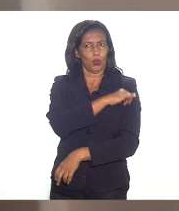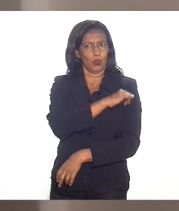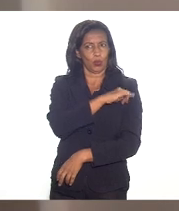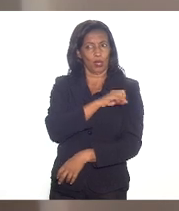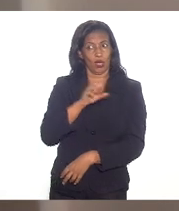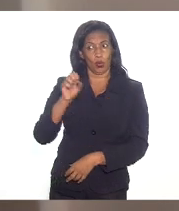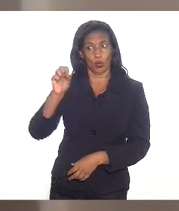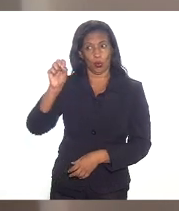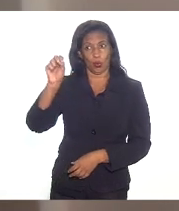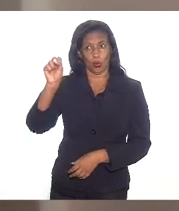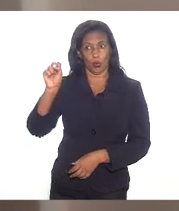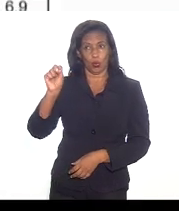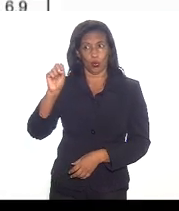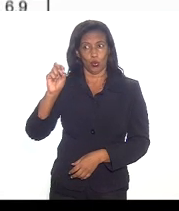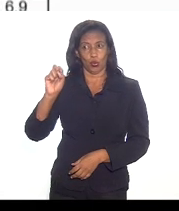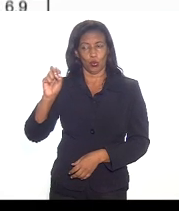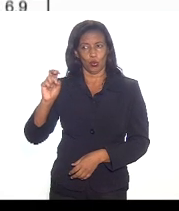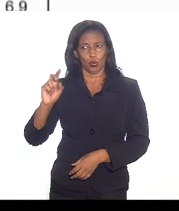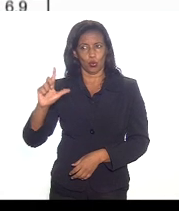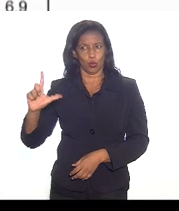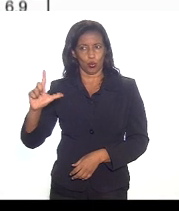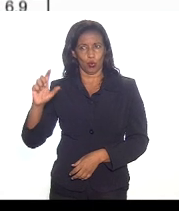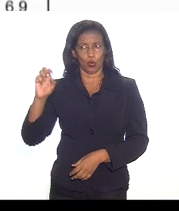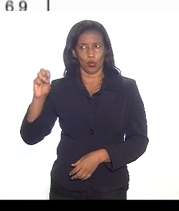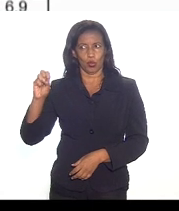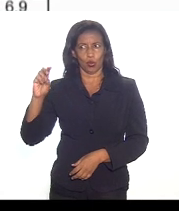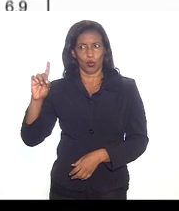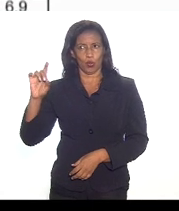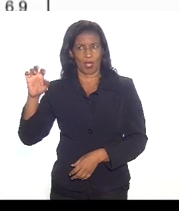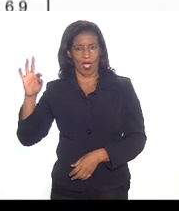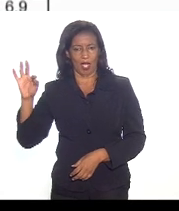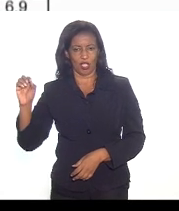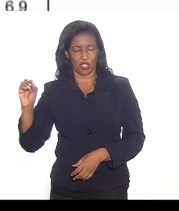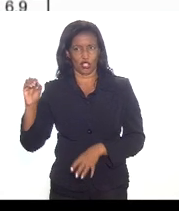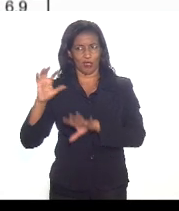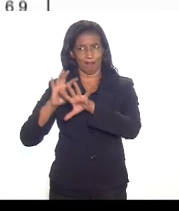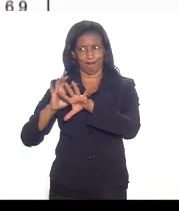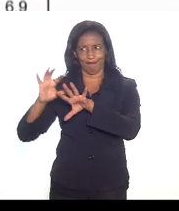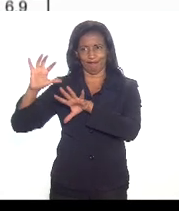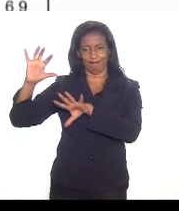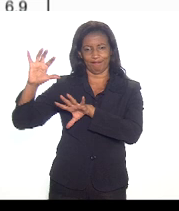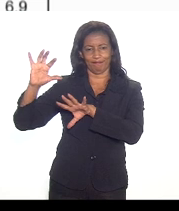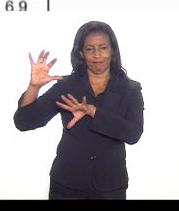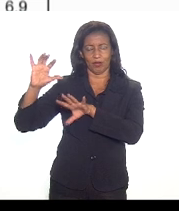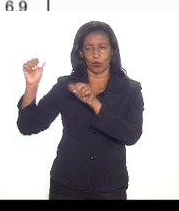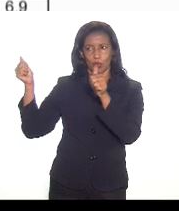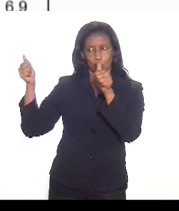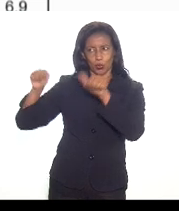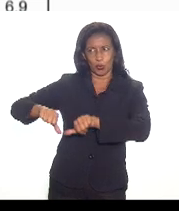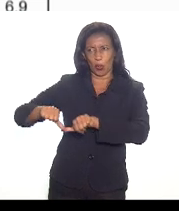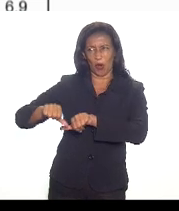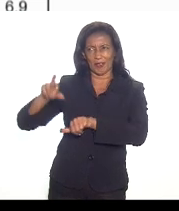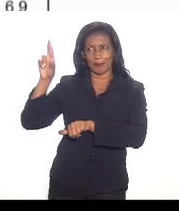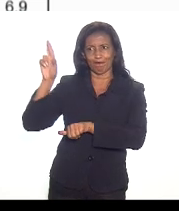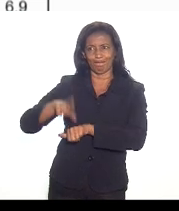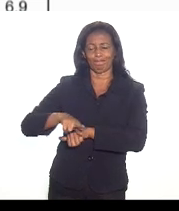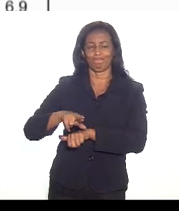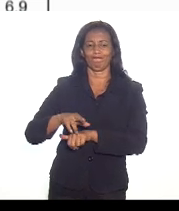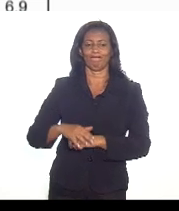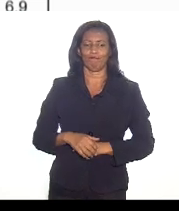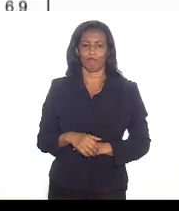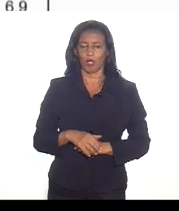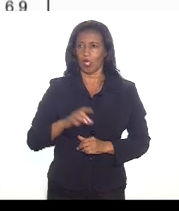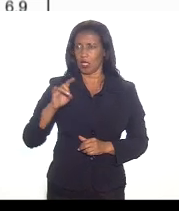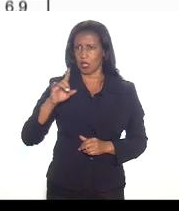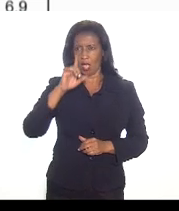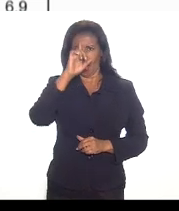sul e sudeste, os piores resultados estão na periferia da região metropolitana do Rio de Janeiro. Né? E isso não é só na